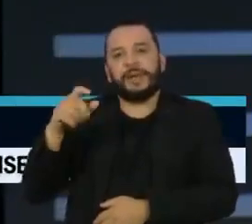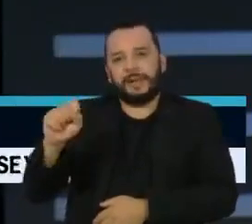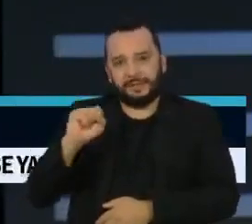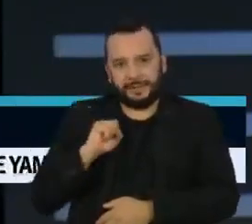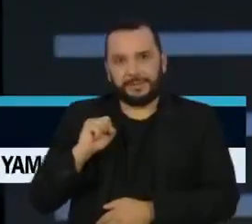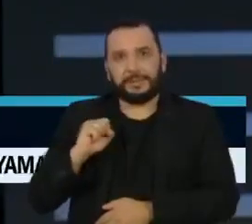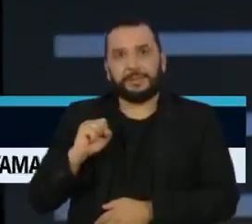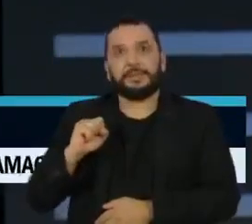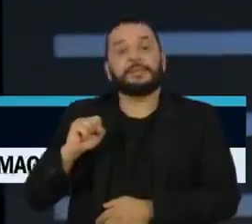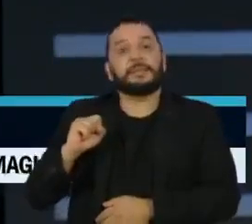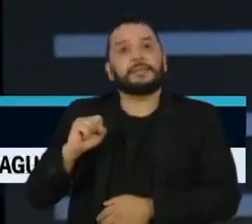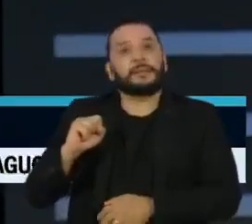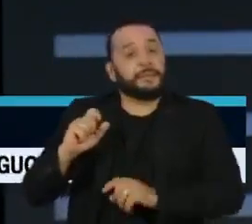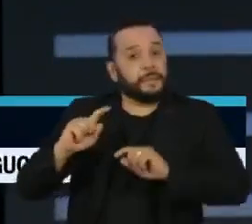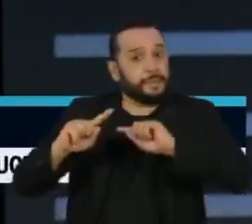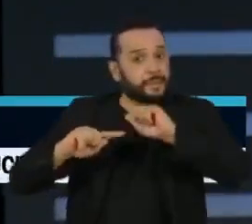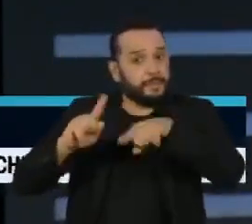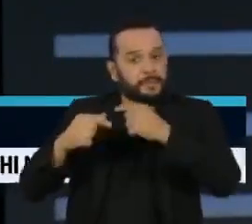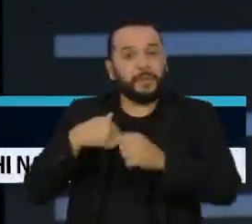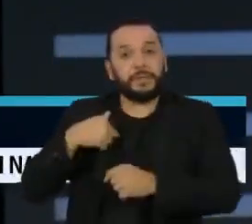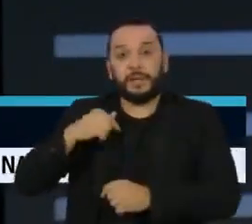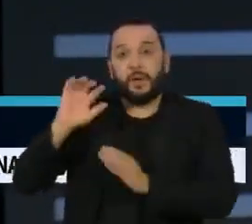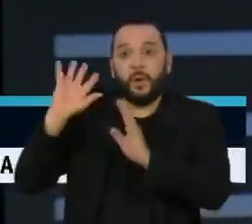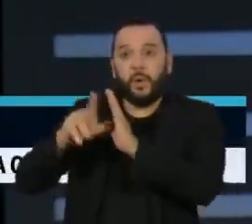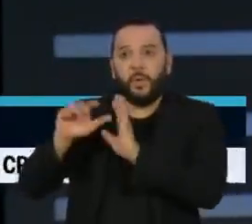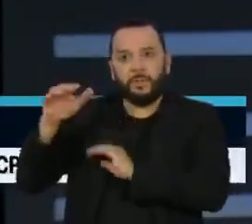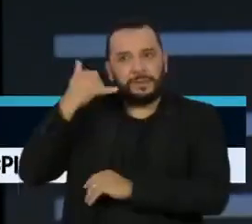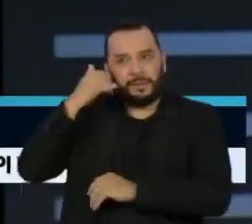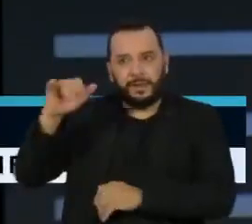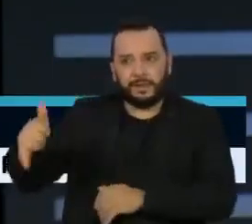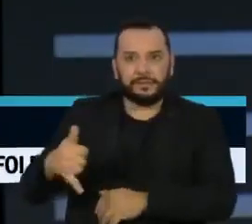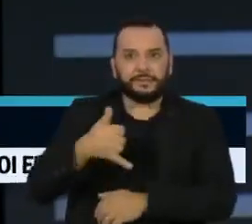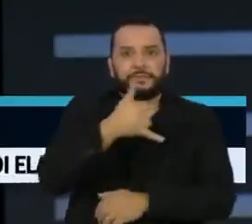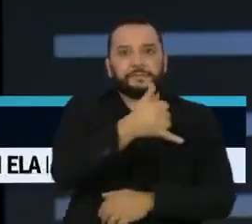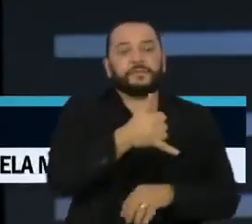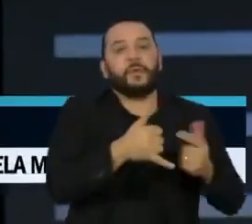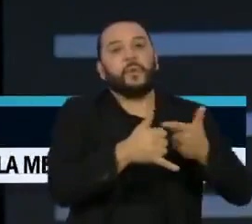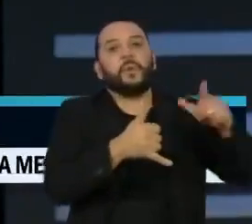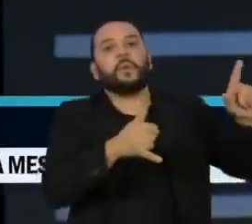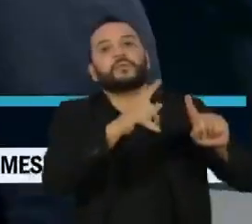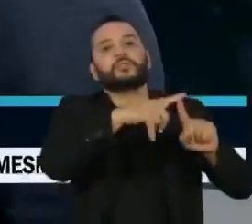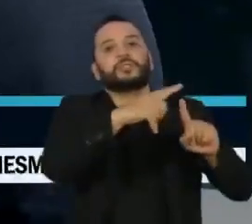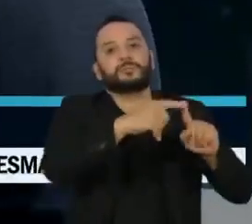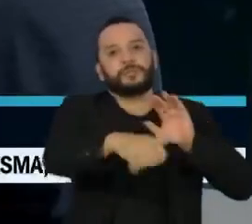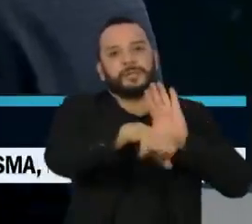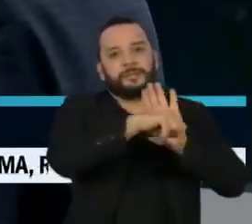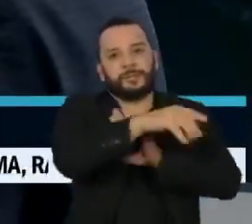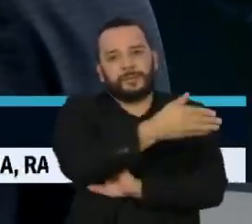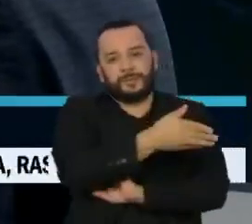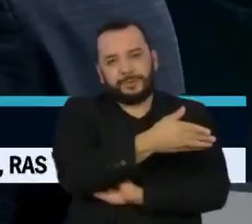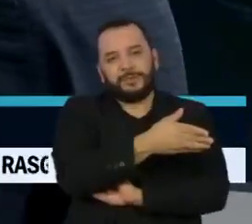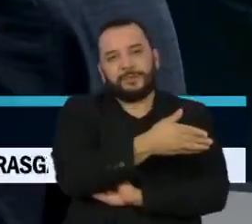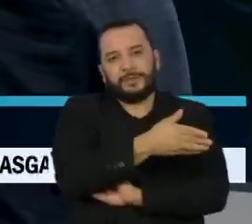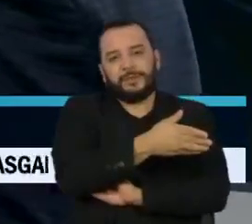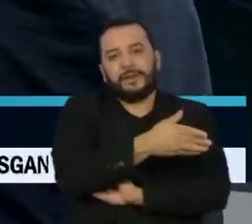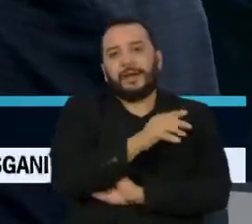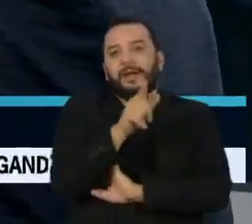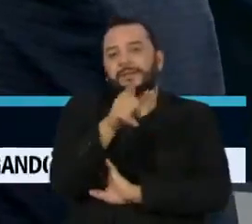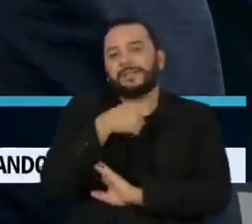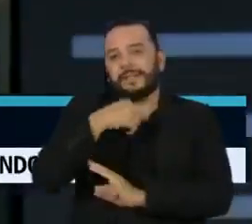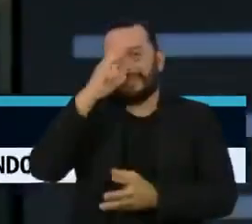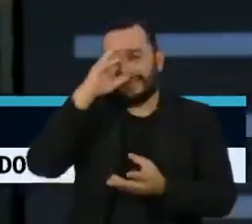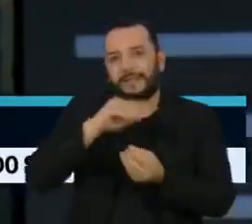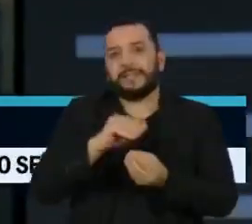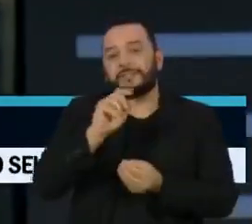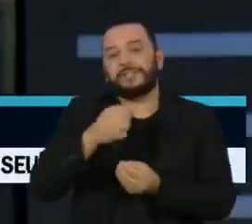ele depois passa esse celular para um outro tipo de criminoso. E aí você consegue entender, inclusive, essa